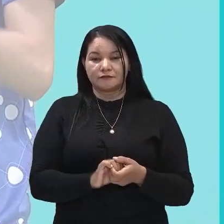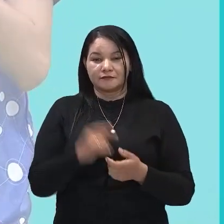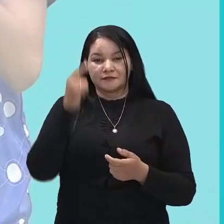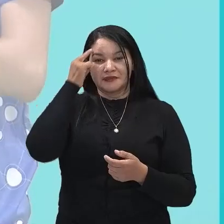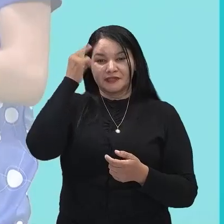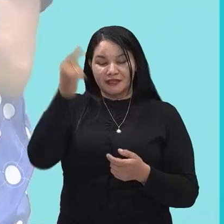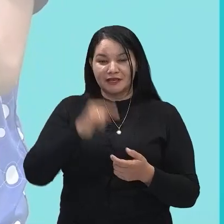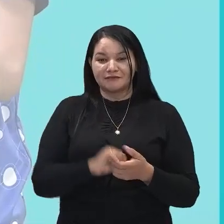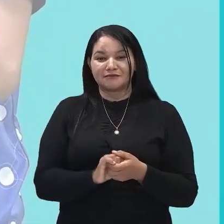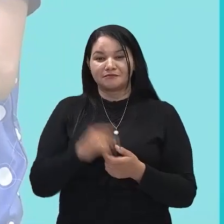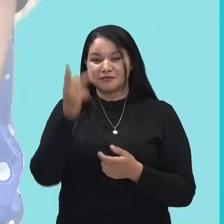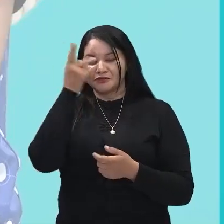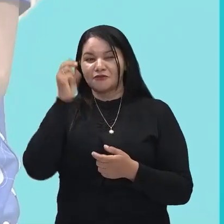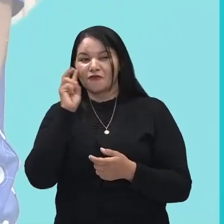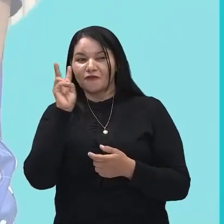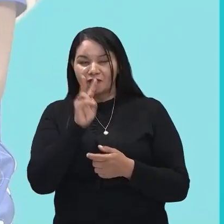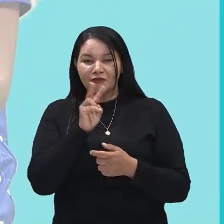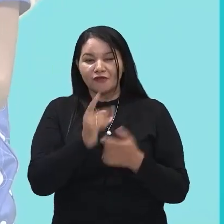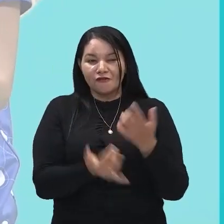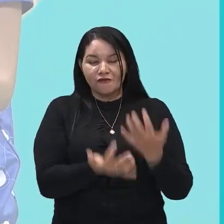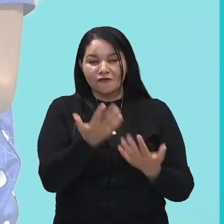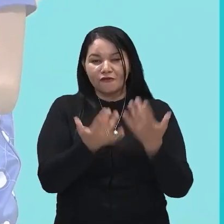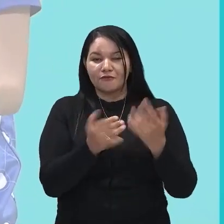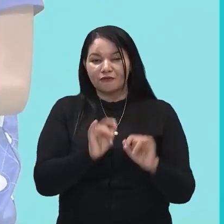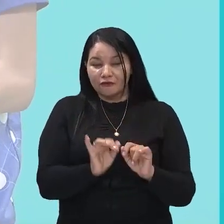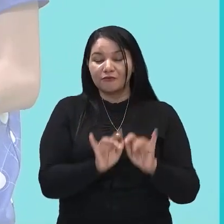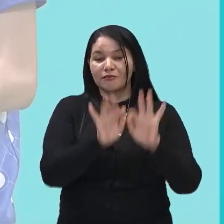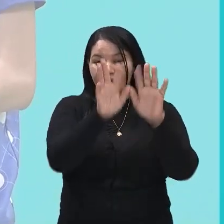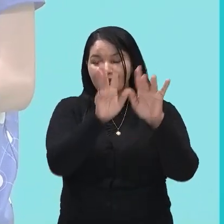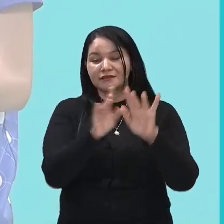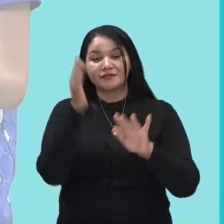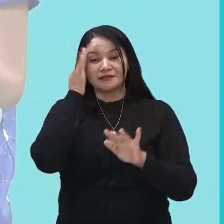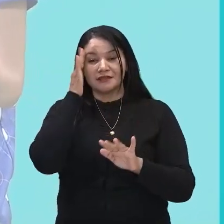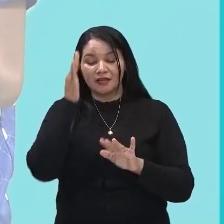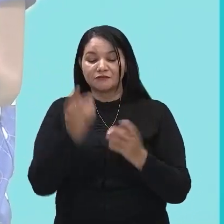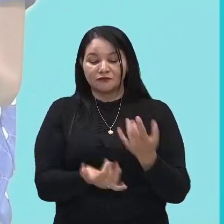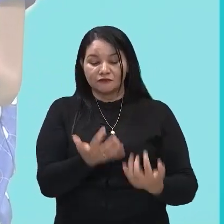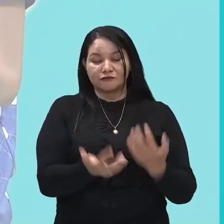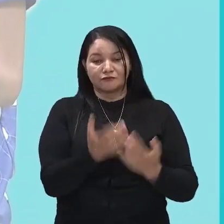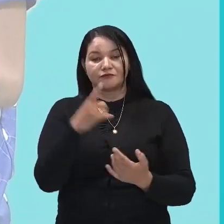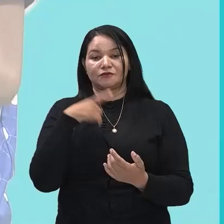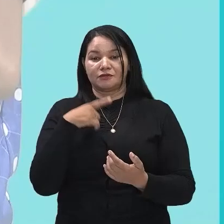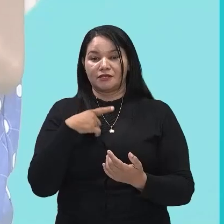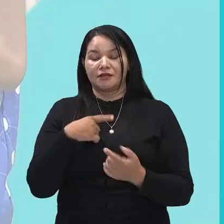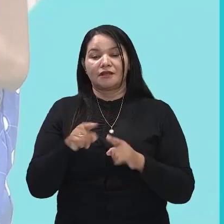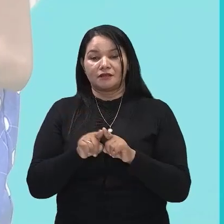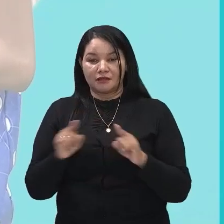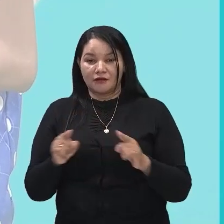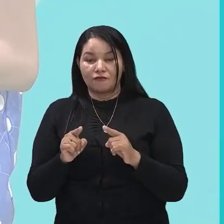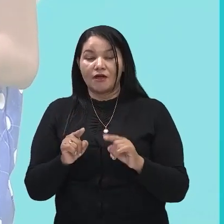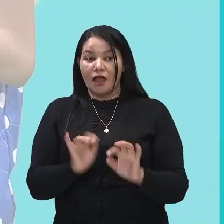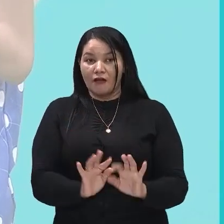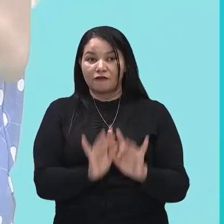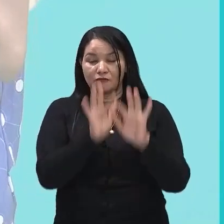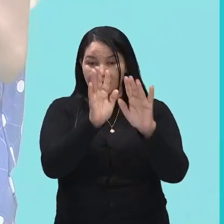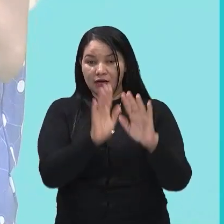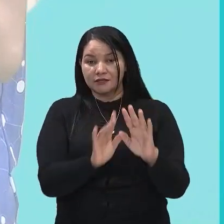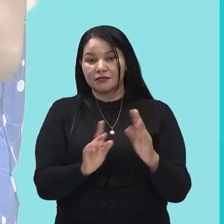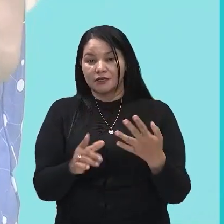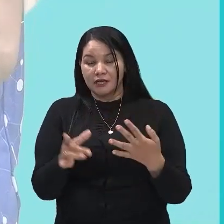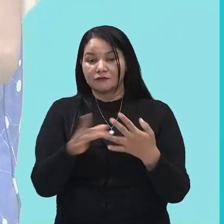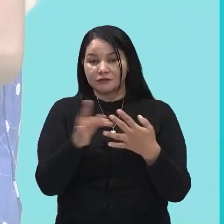frase? Onde há fumaça, há fogo. Ou seja, aquilo passa a ser um signo e tem